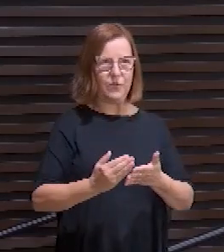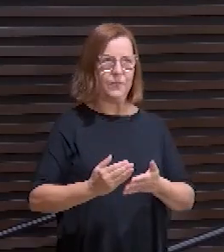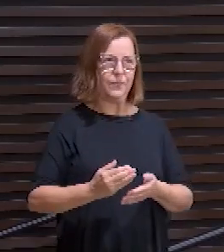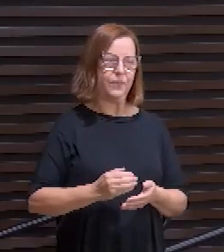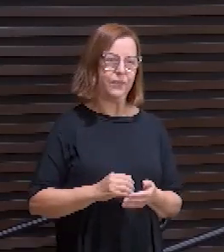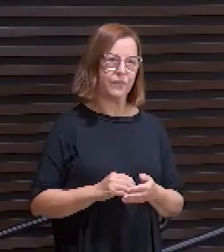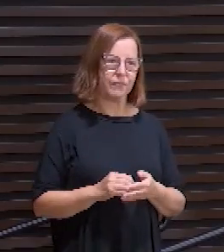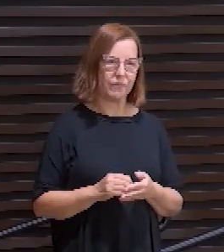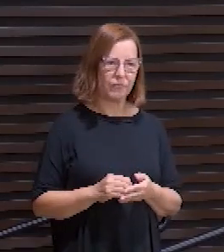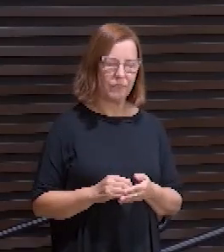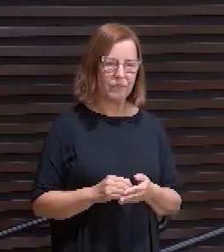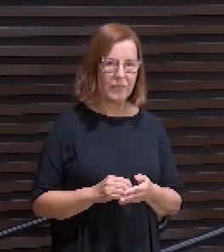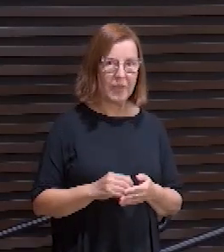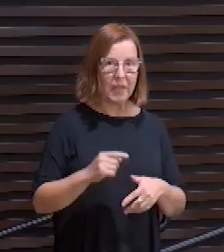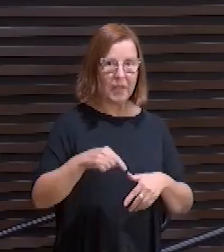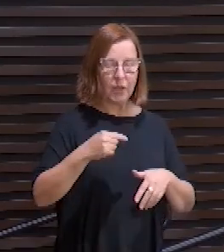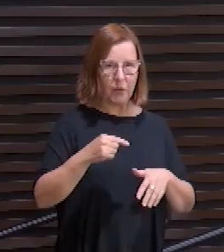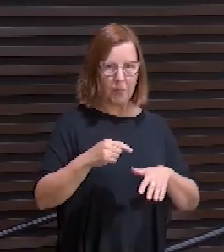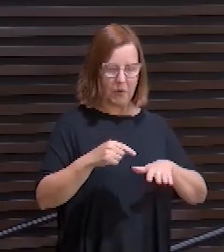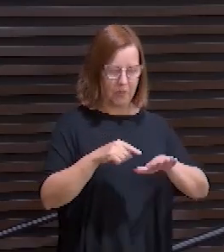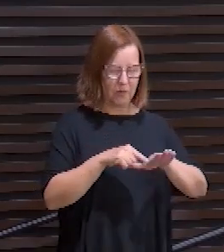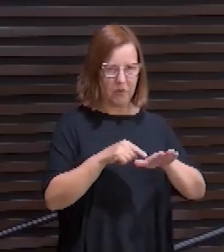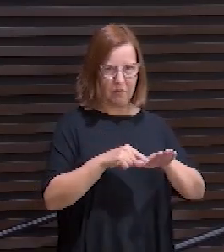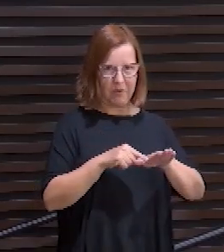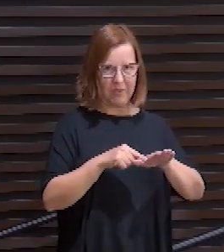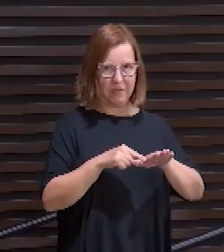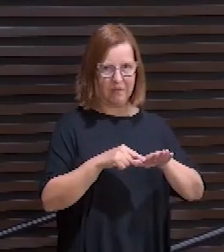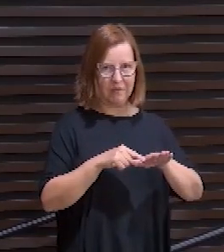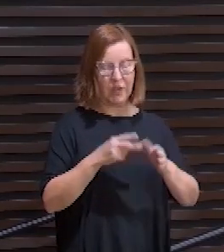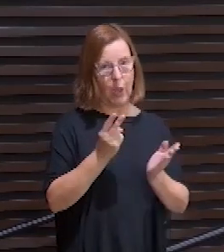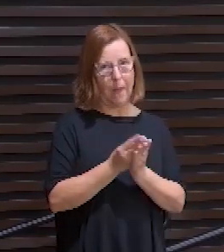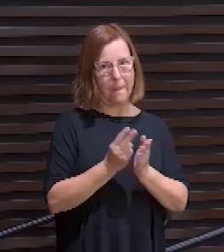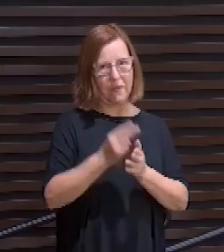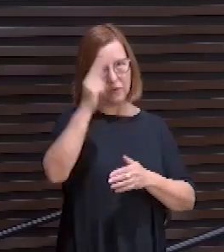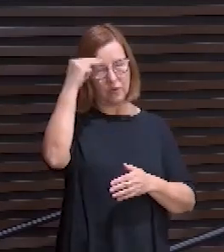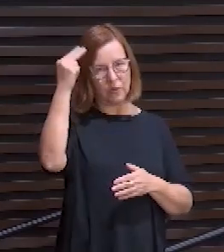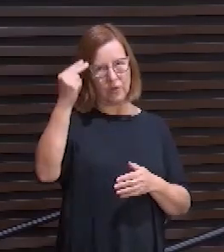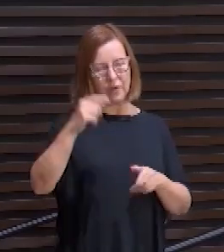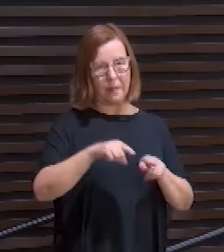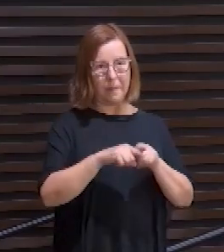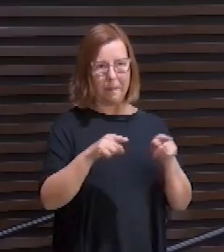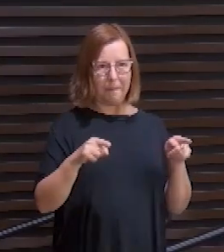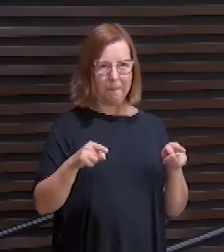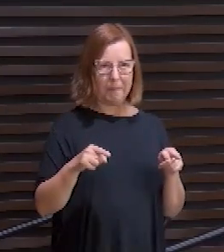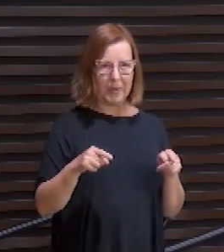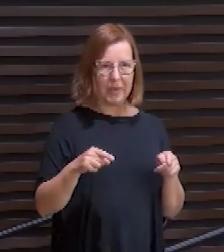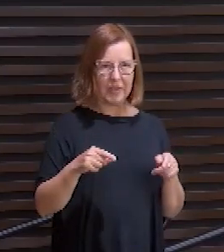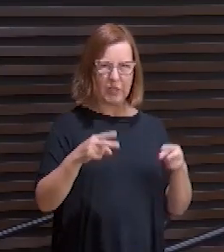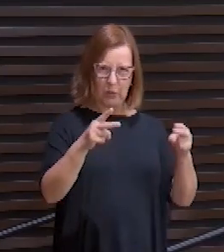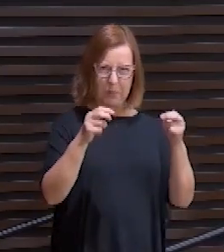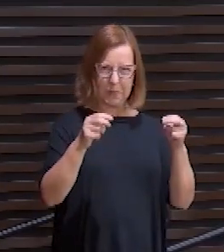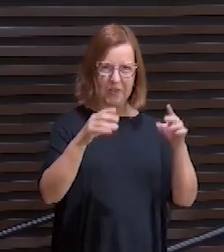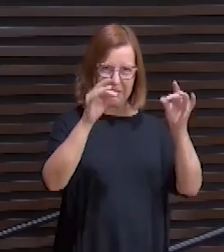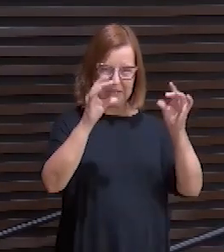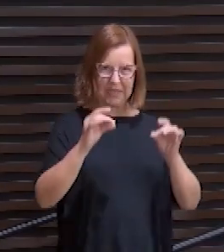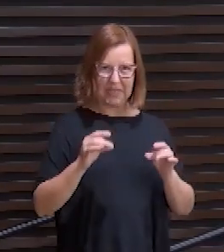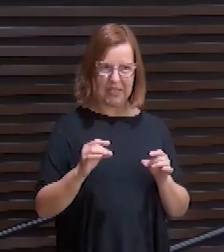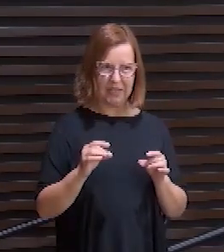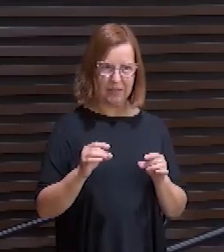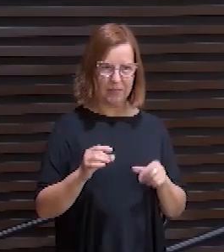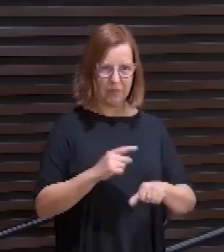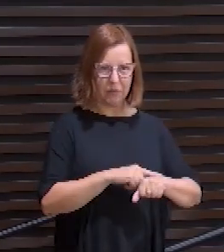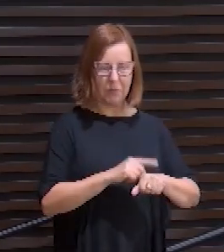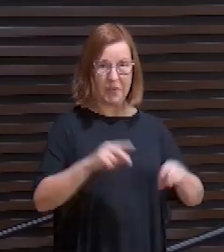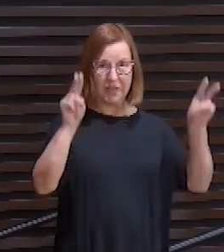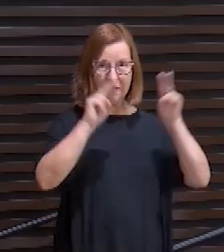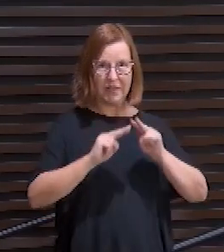com os 10 dedos. É o mesmo sonho. Porém, eu chamo a sua atenção para um detalhe. Quando a visão